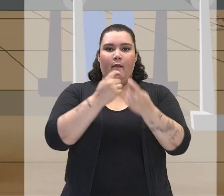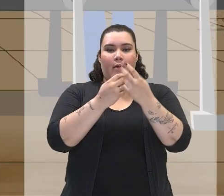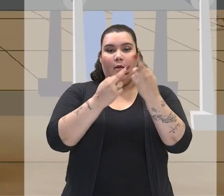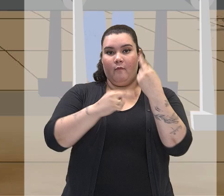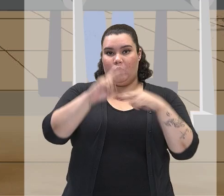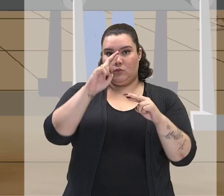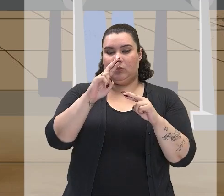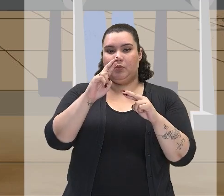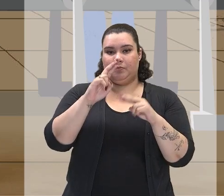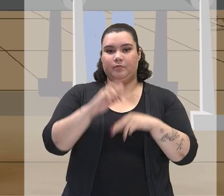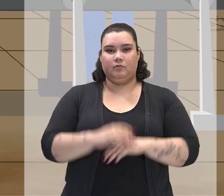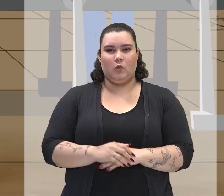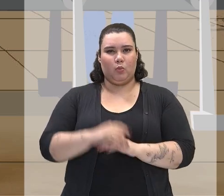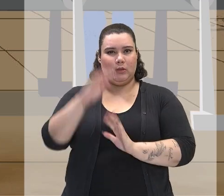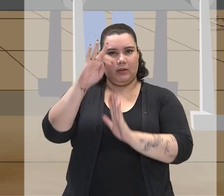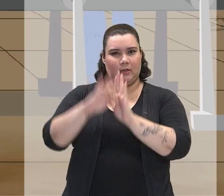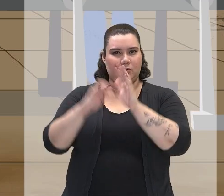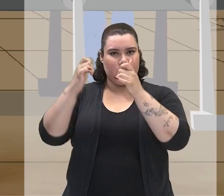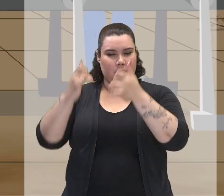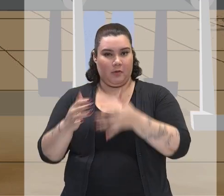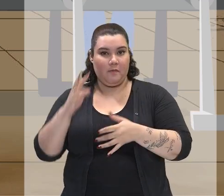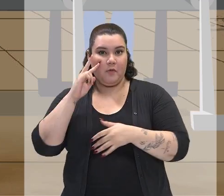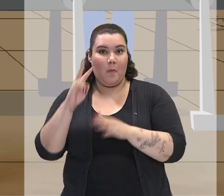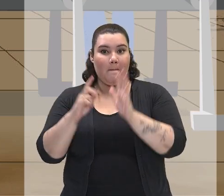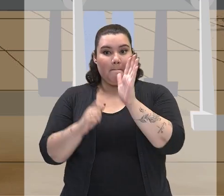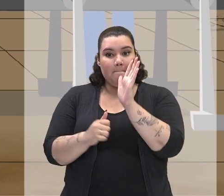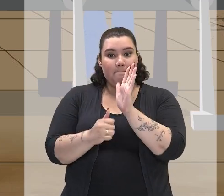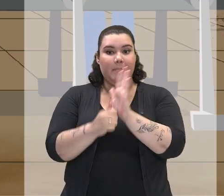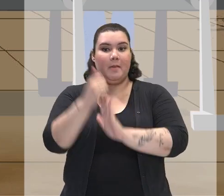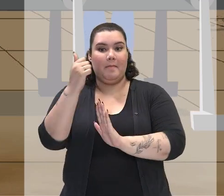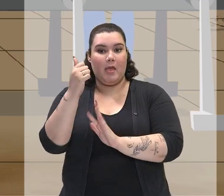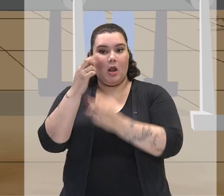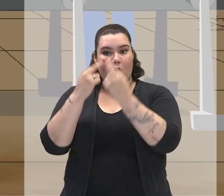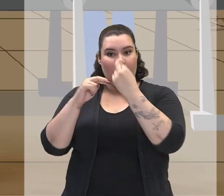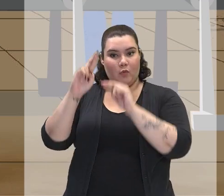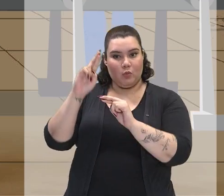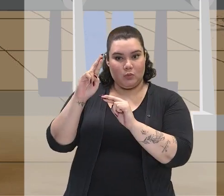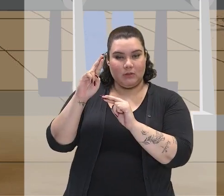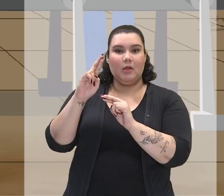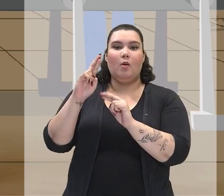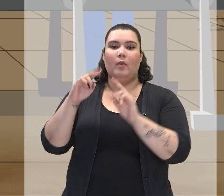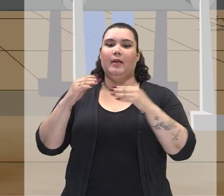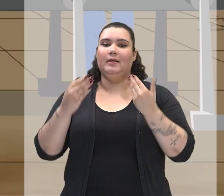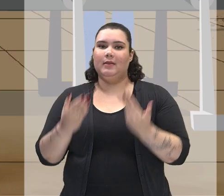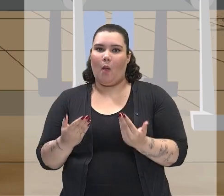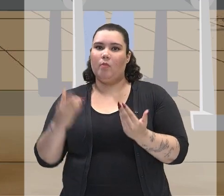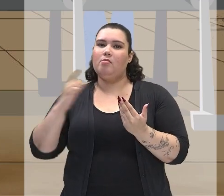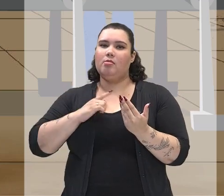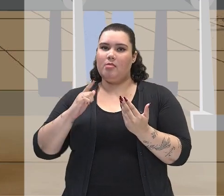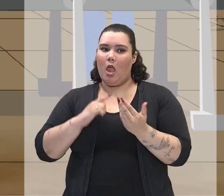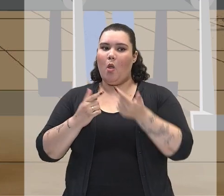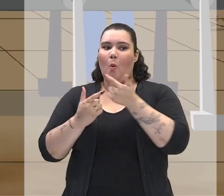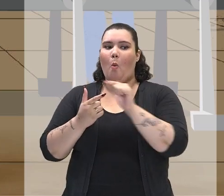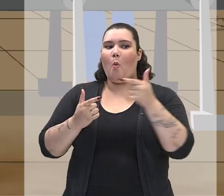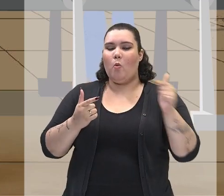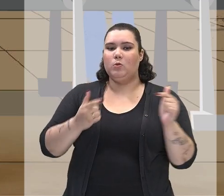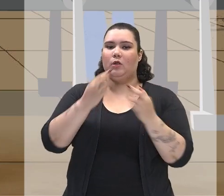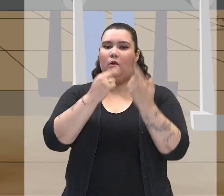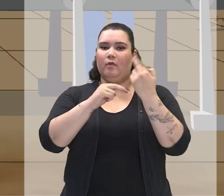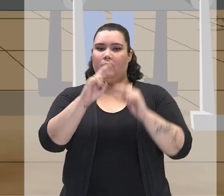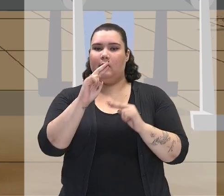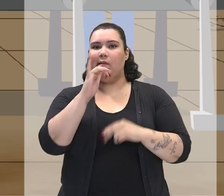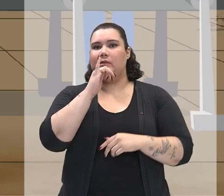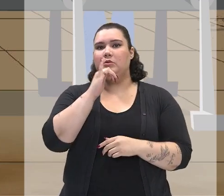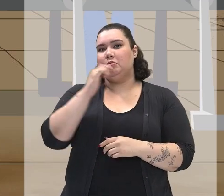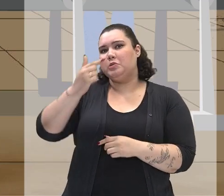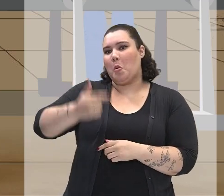diz que houve a primeira revolução industrial logo no início, quer dizer, então, que houveram outras, como, por exemplo, uma